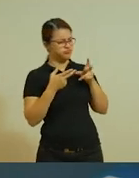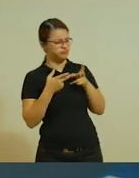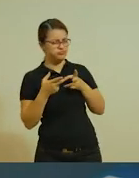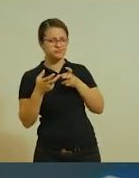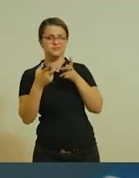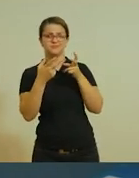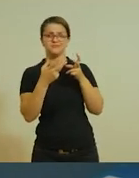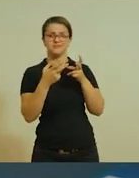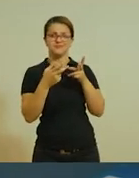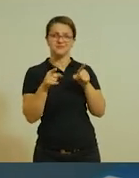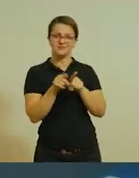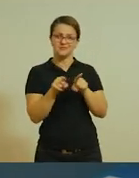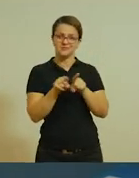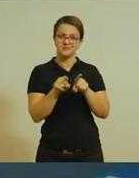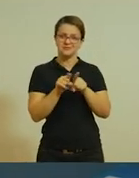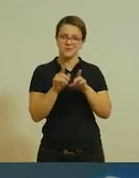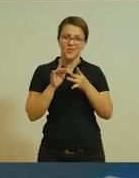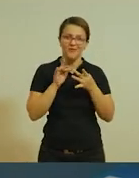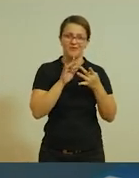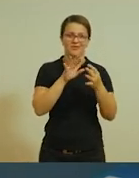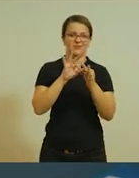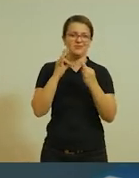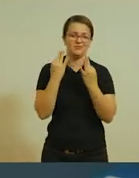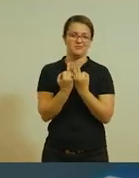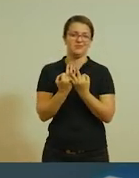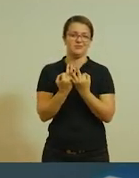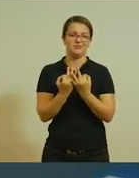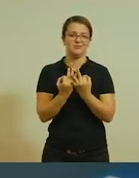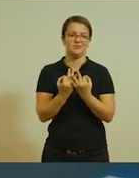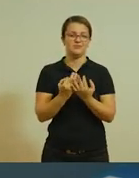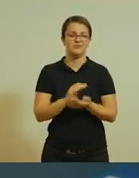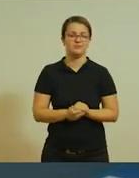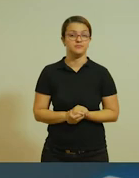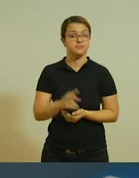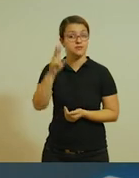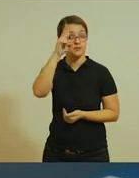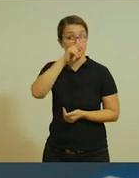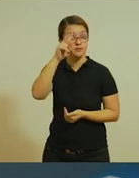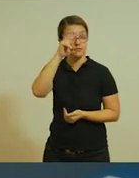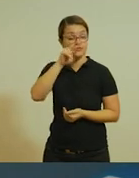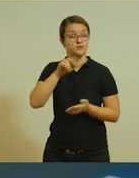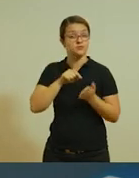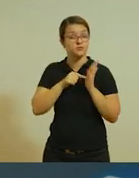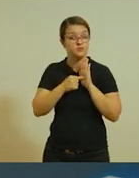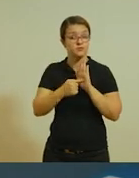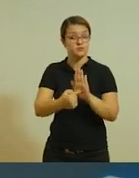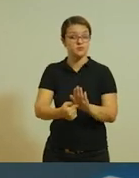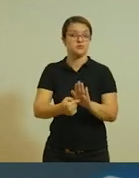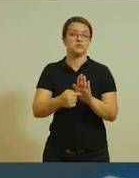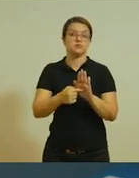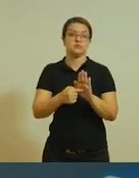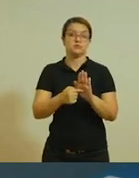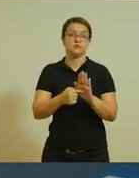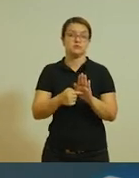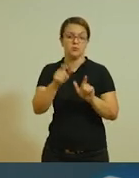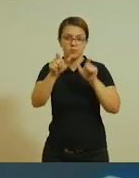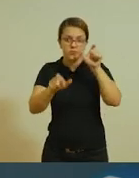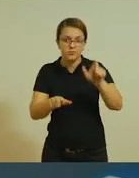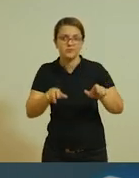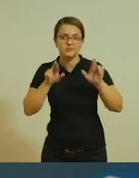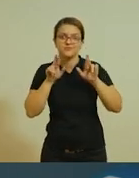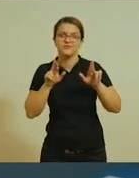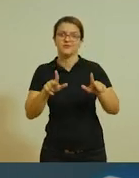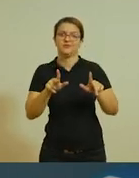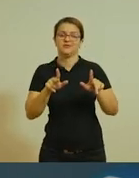construir também esses laços genéticos com a família. Lembrando sempre que a gente mostra as diferenças para valorizar e nunca